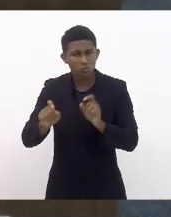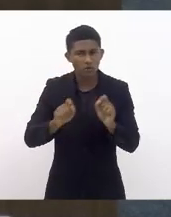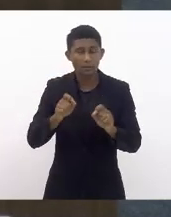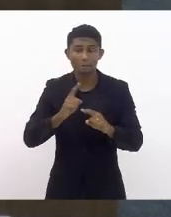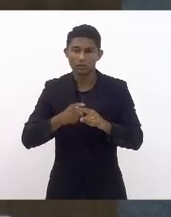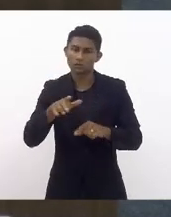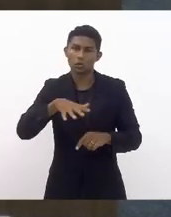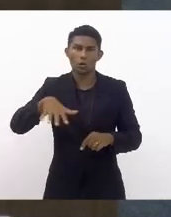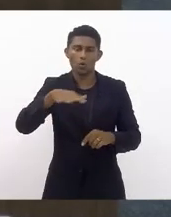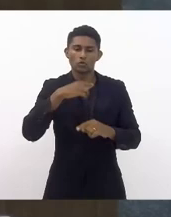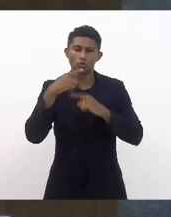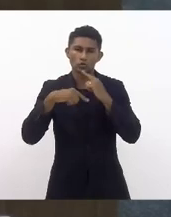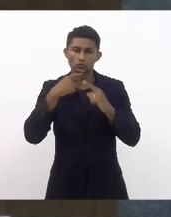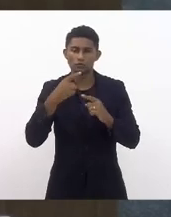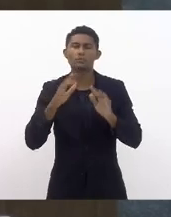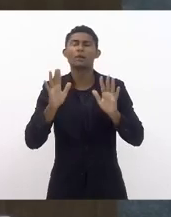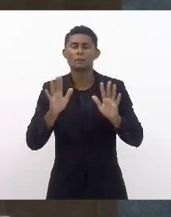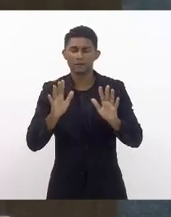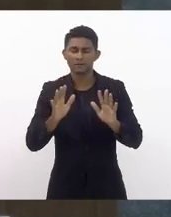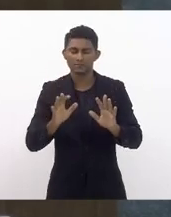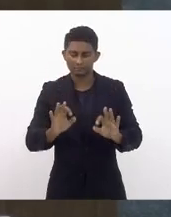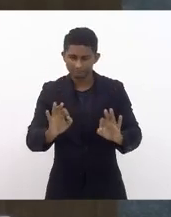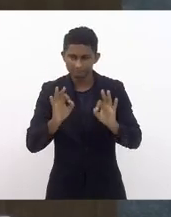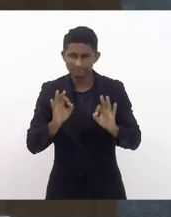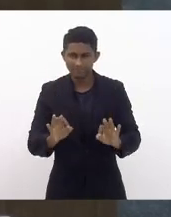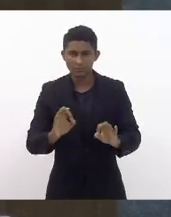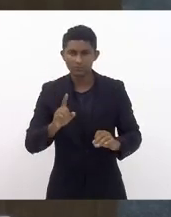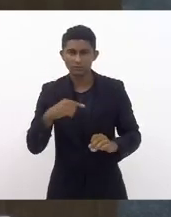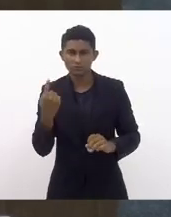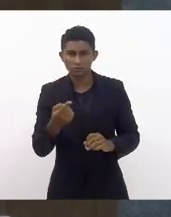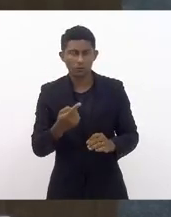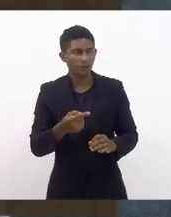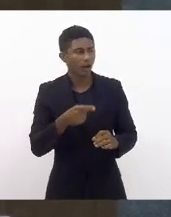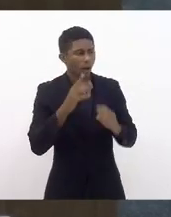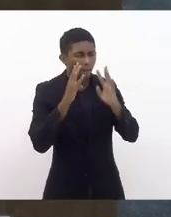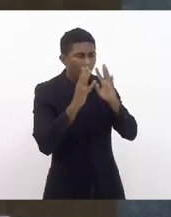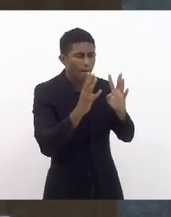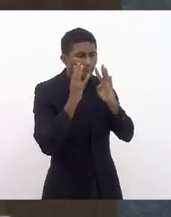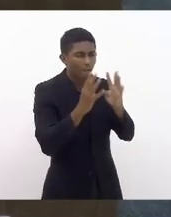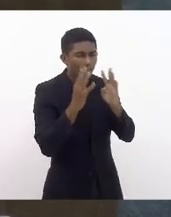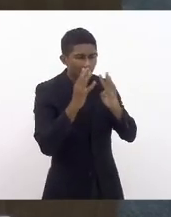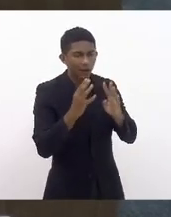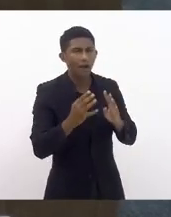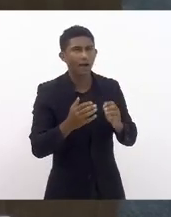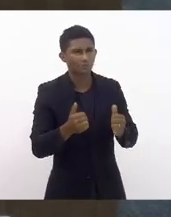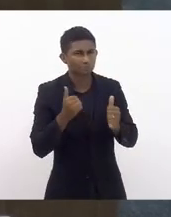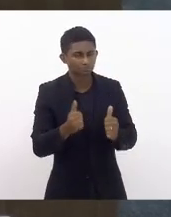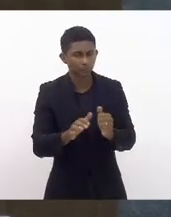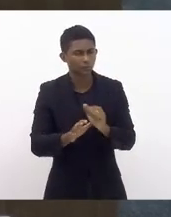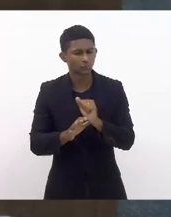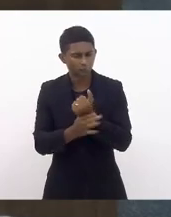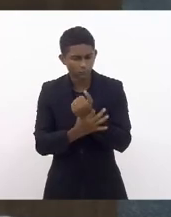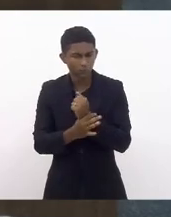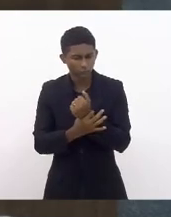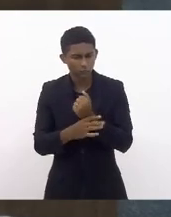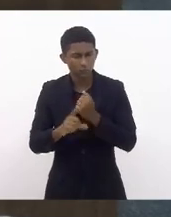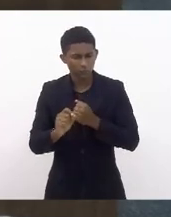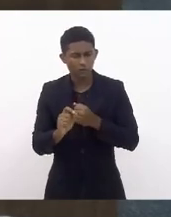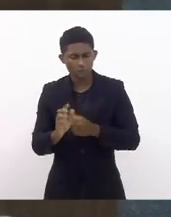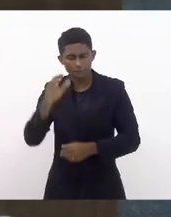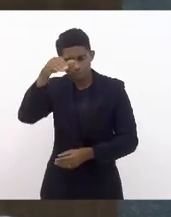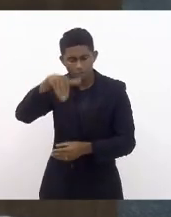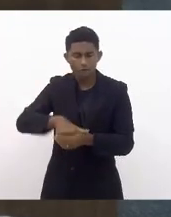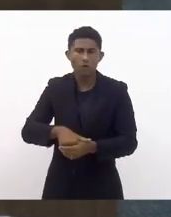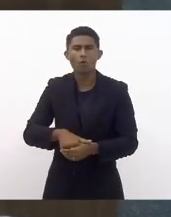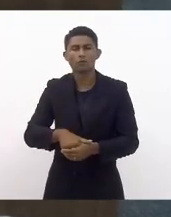todos. Mas saímos na frente para escutar e garantir, né, que a gente pudesse, sim, fazer o nosso voto,